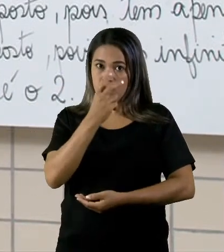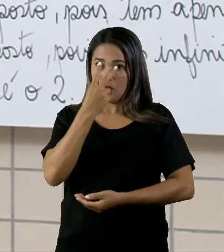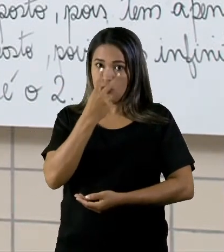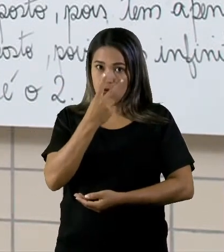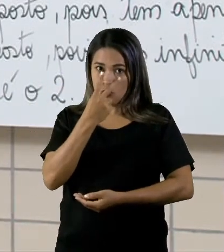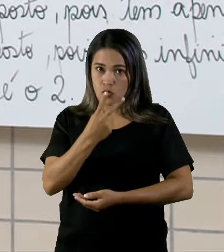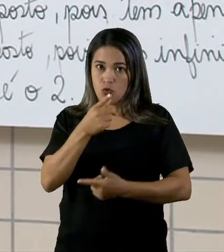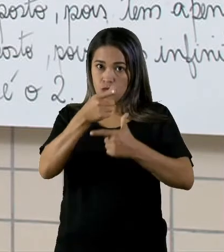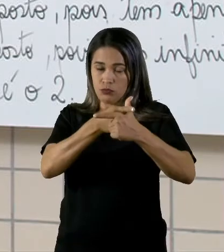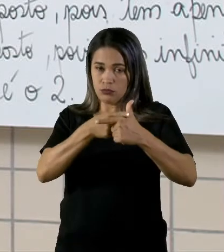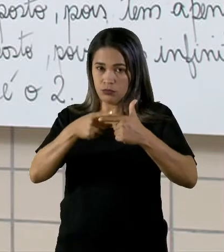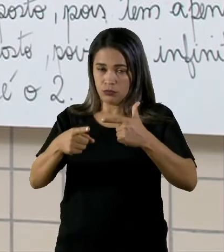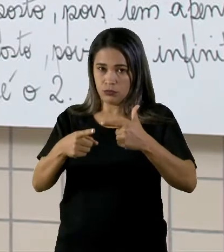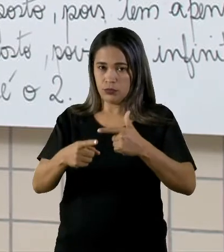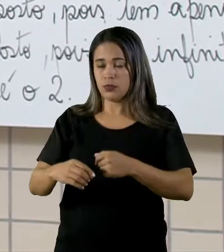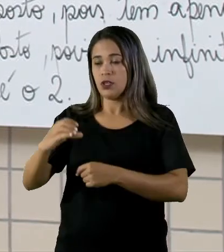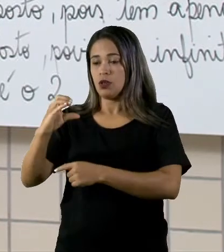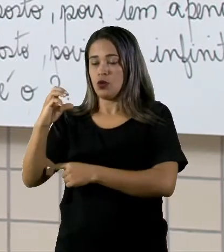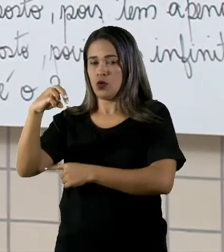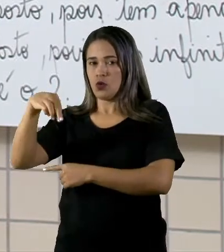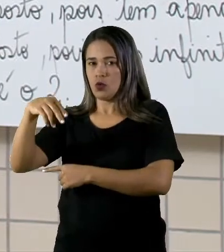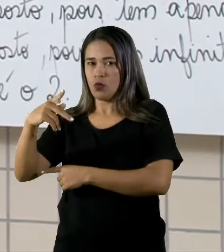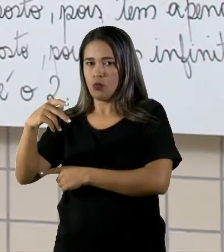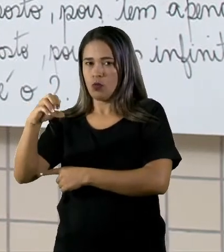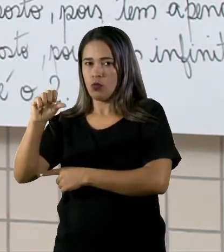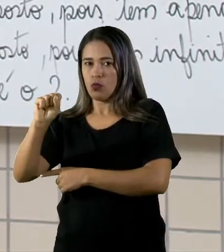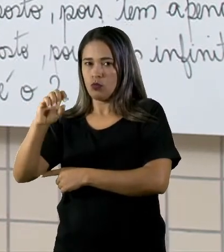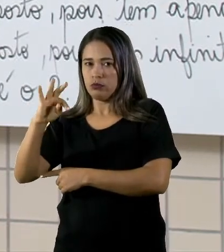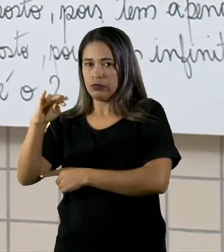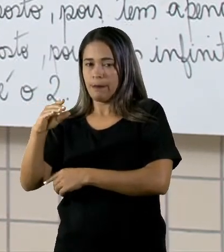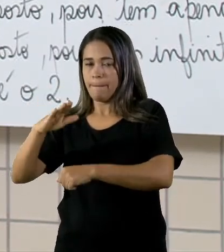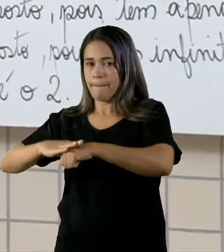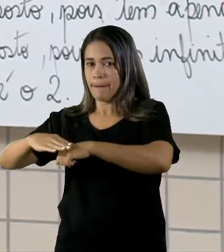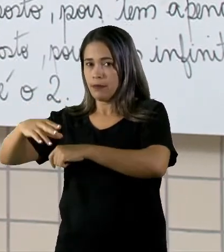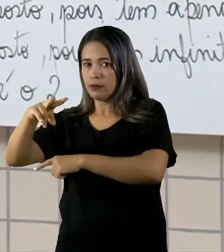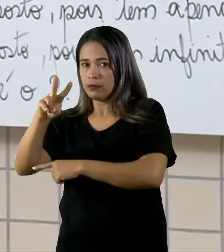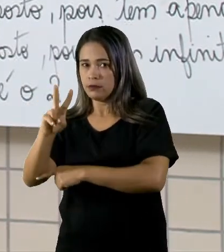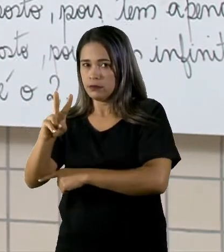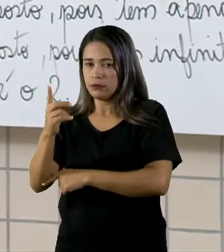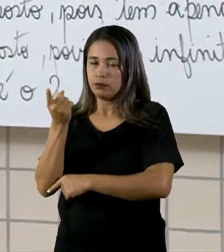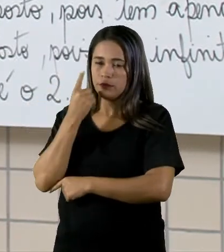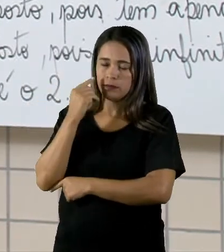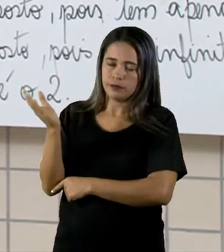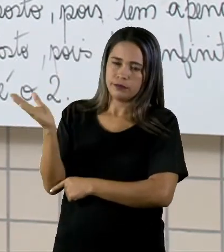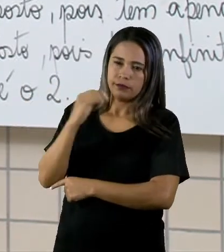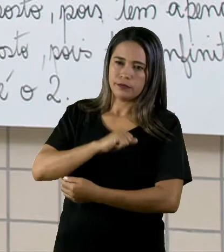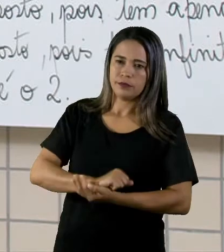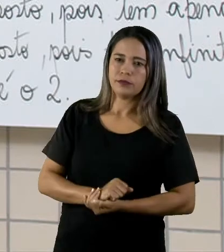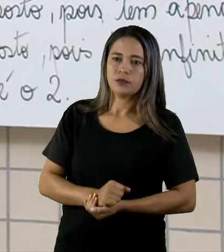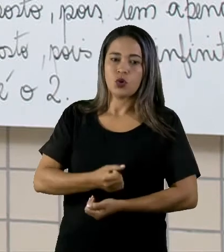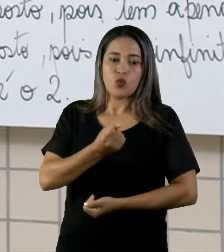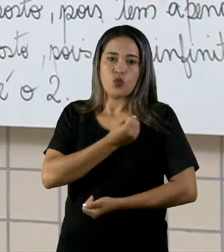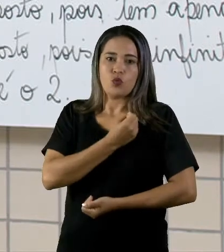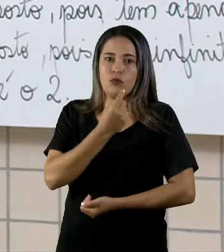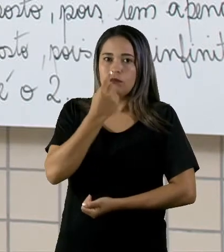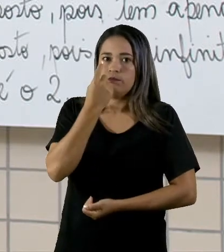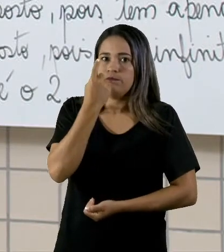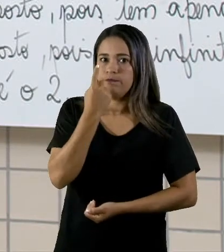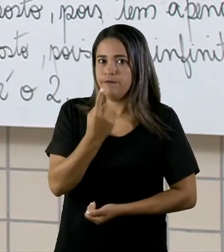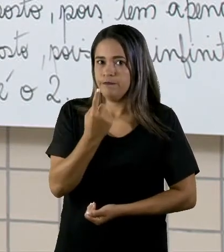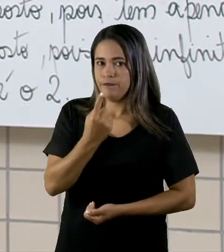números compostos são aqueles que têm mais de 2 divisores. Siga aqui comigo. O número 1, ele